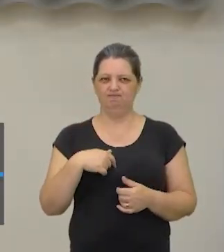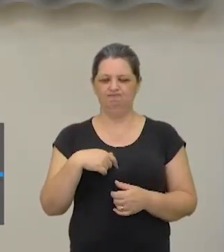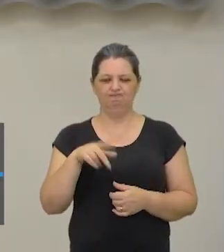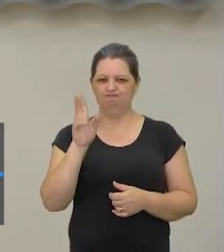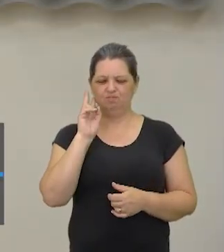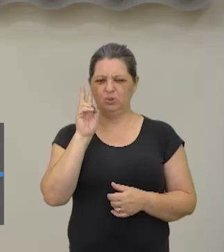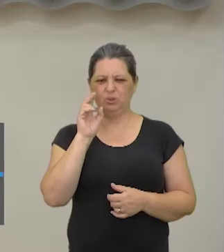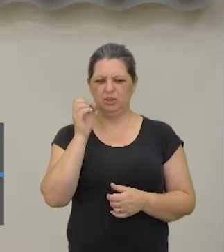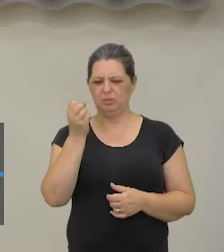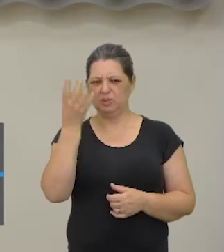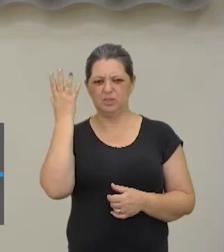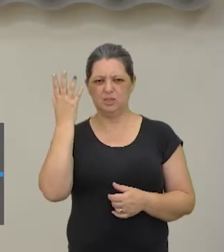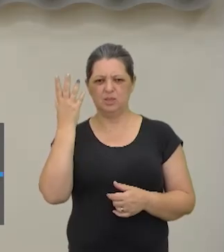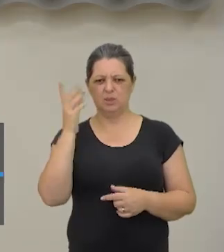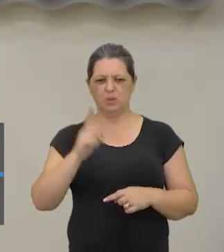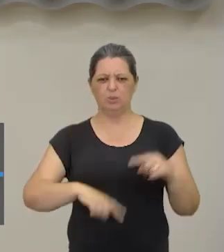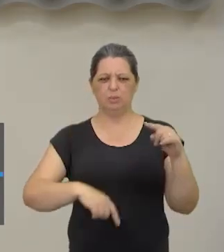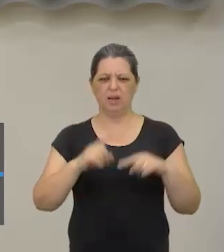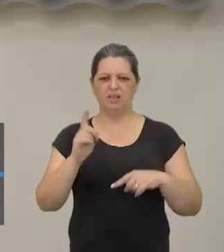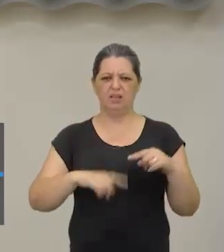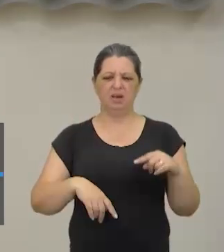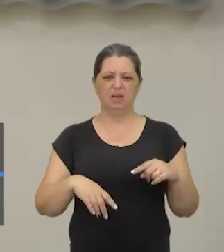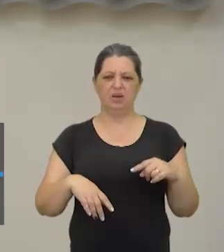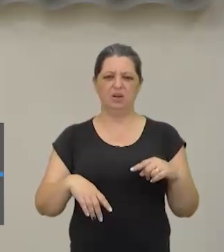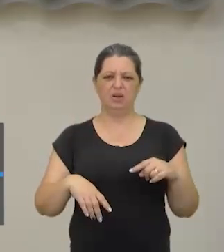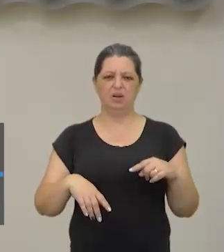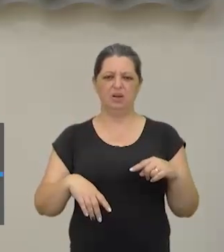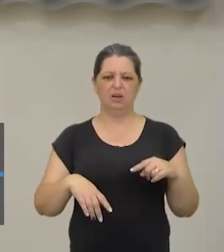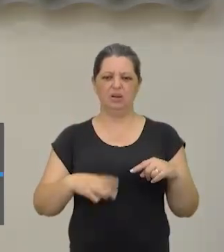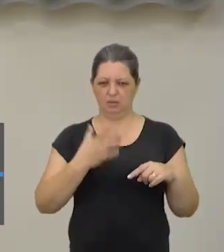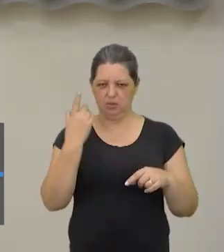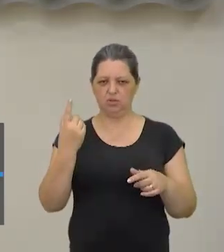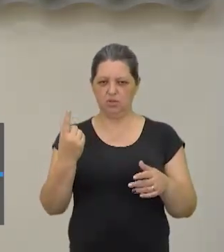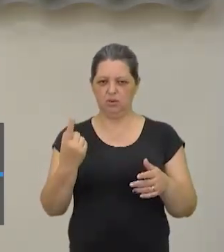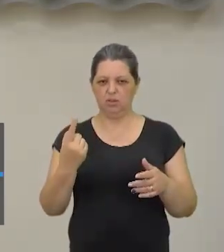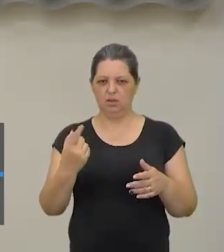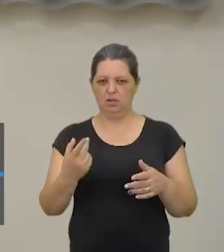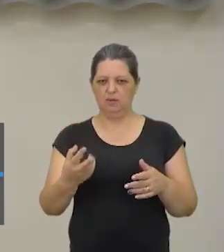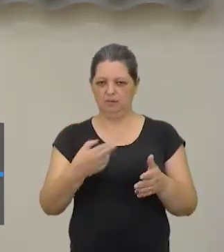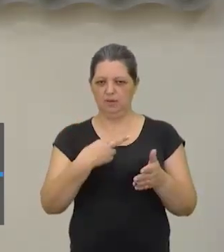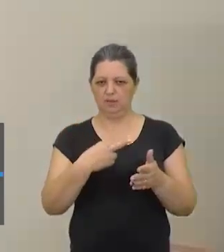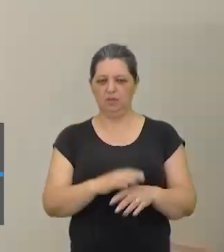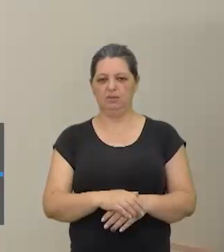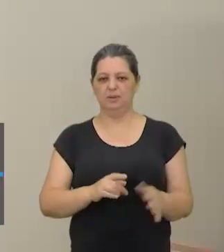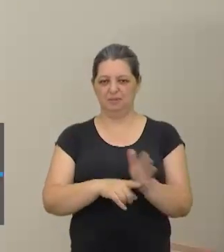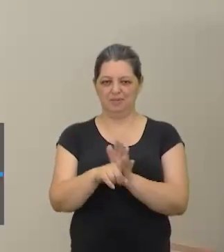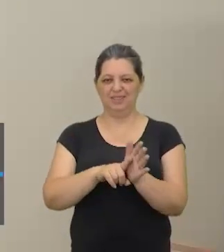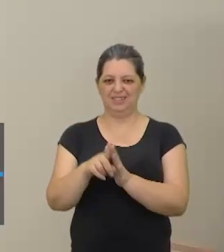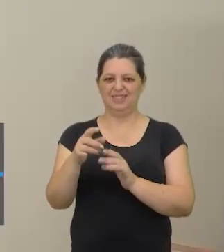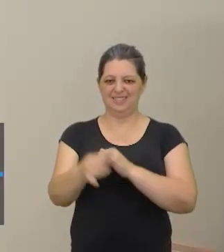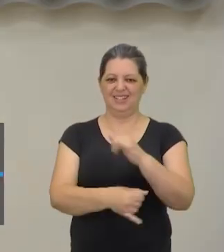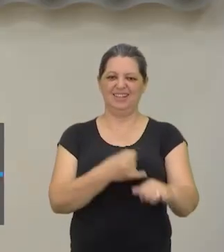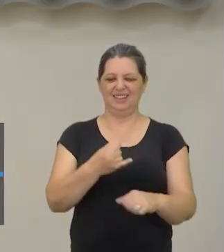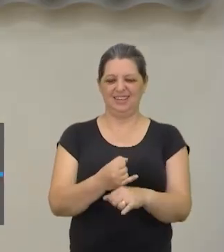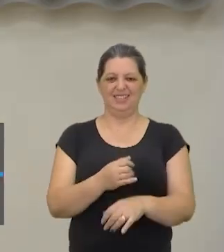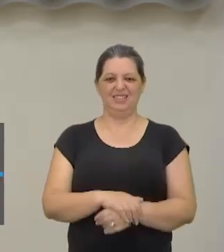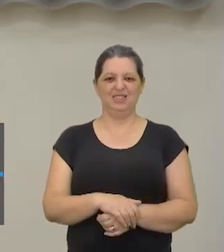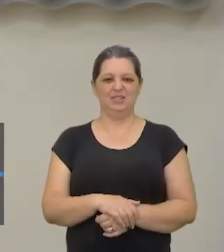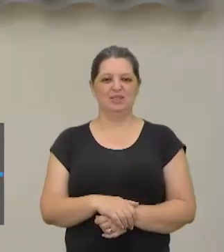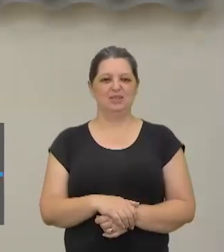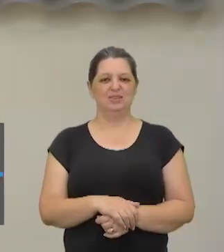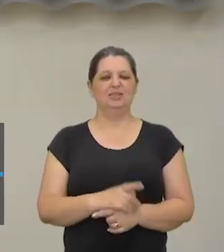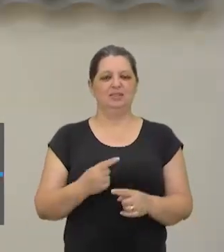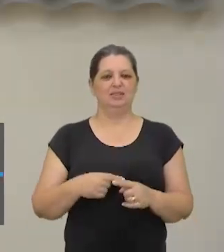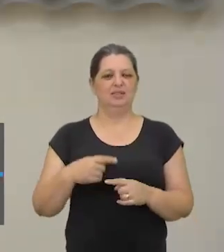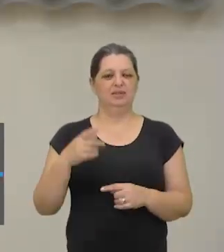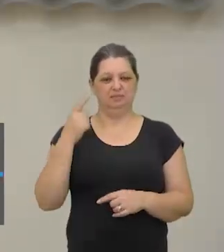material, que alguém vai falar aqui, alguém vai falar que eu acredito que alguém quando pesquisa a aí gente na tem internet. aquele branquinho, alguém